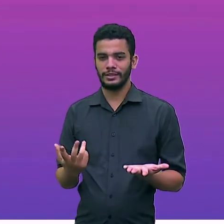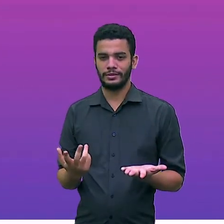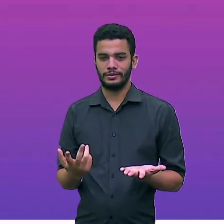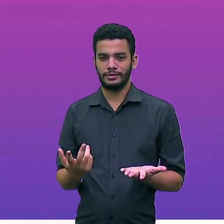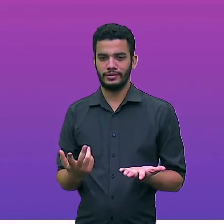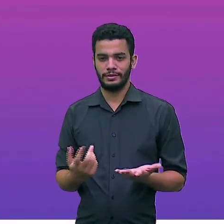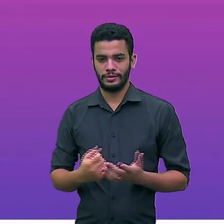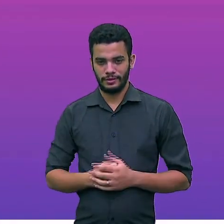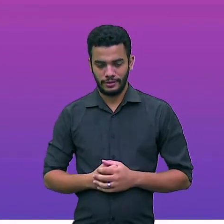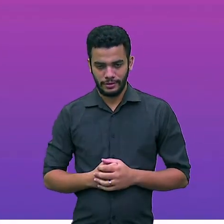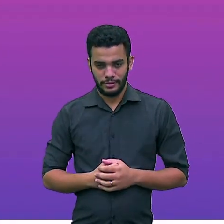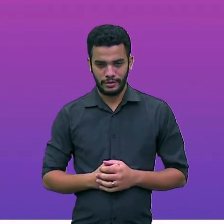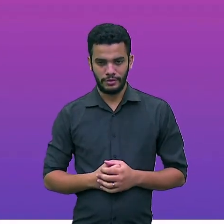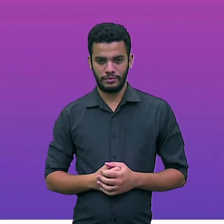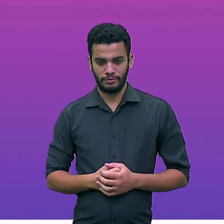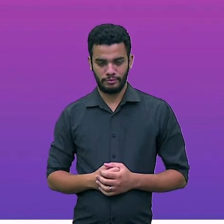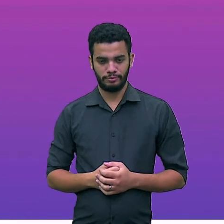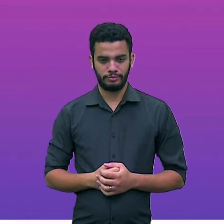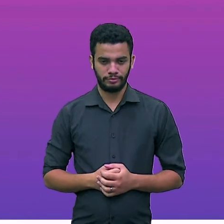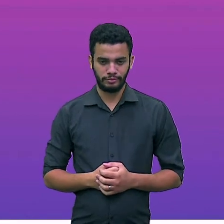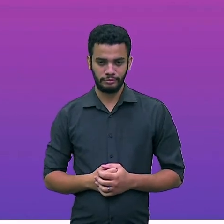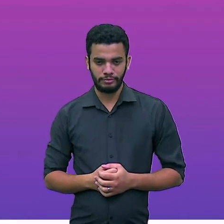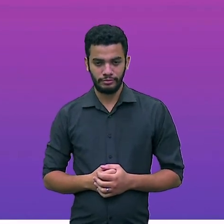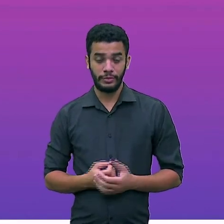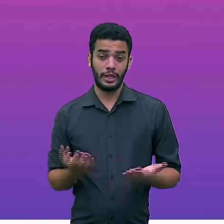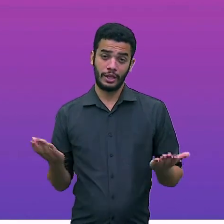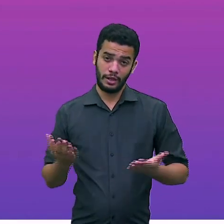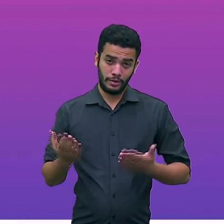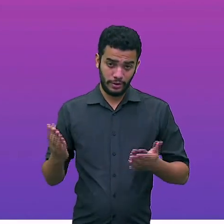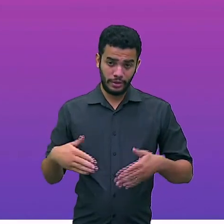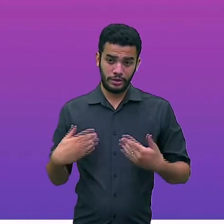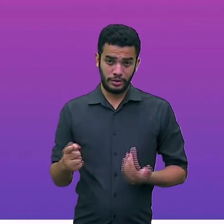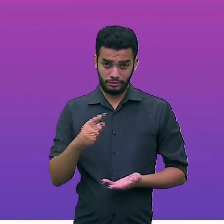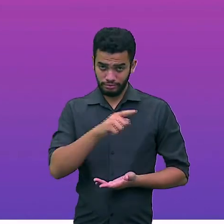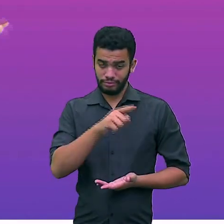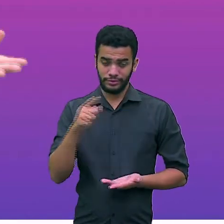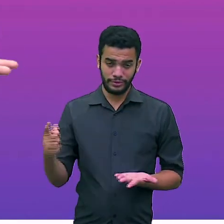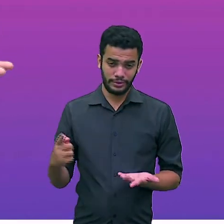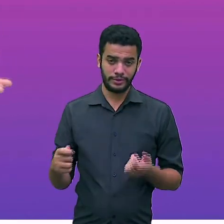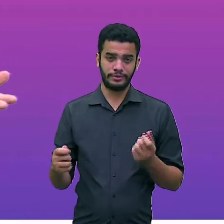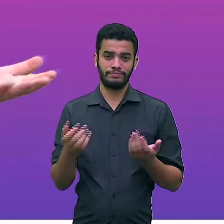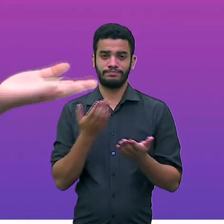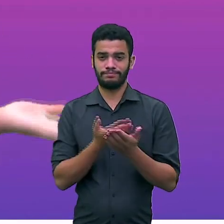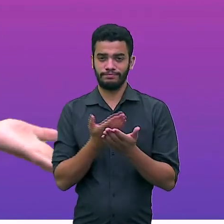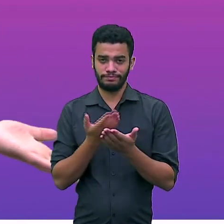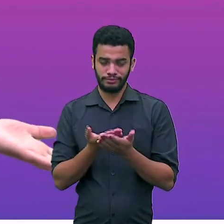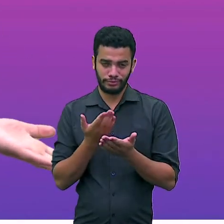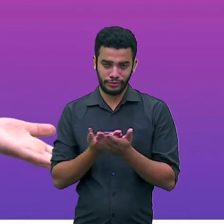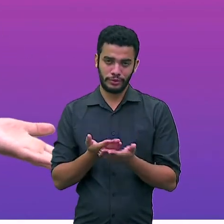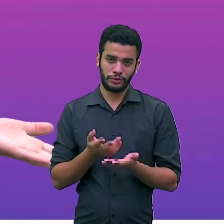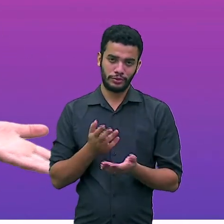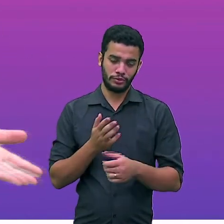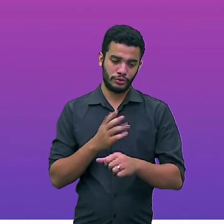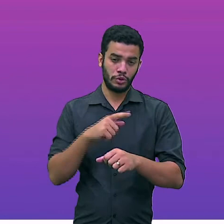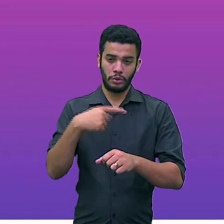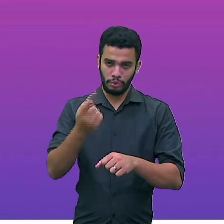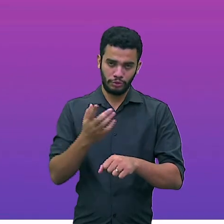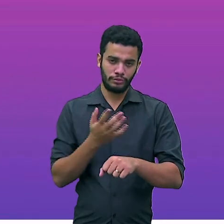ação. E agora é com vocês. A nossa aula chegou ao fim.